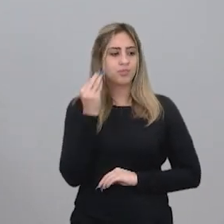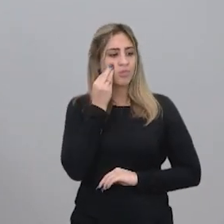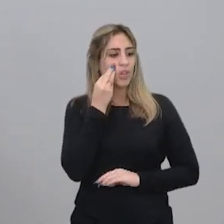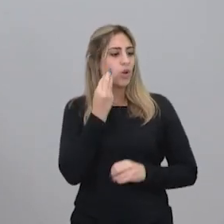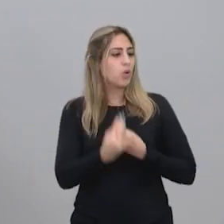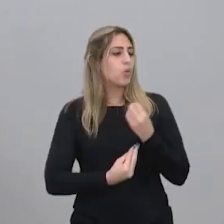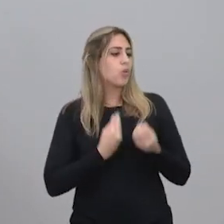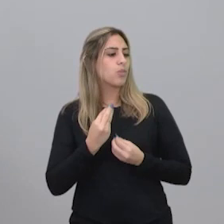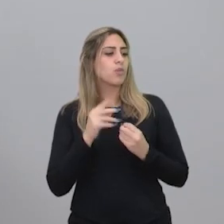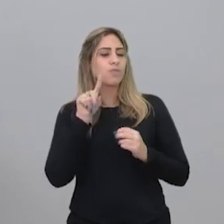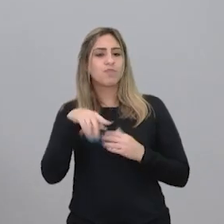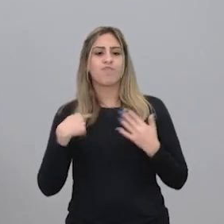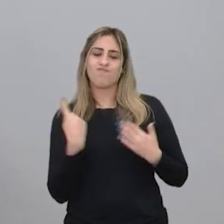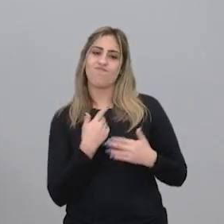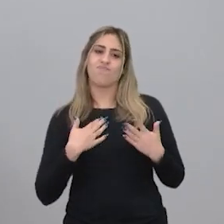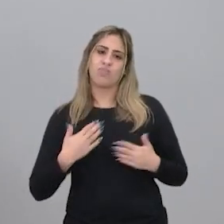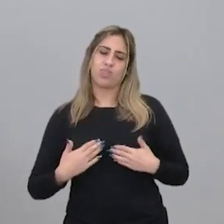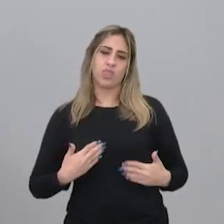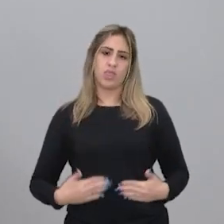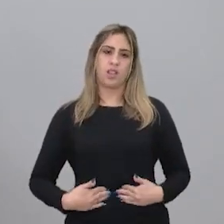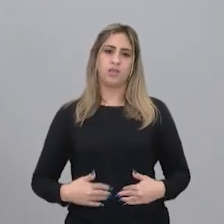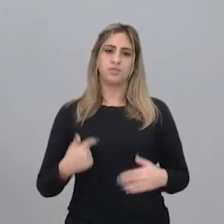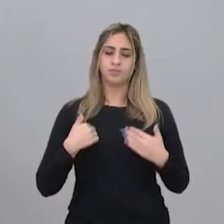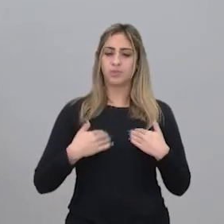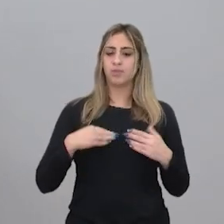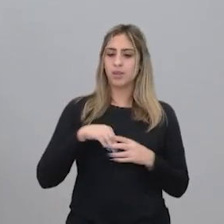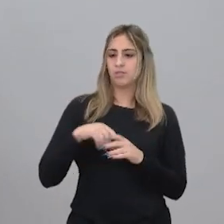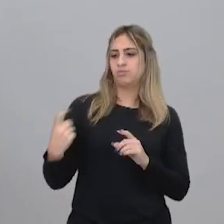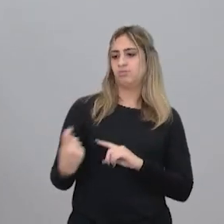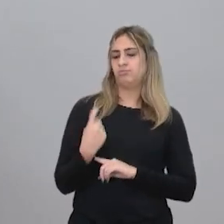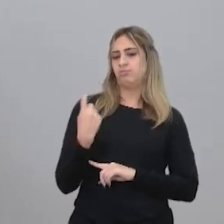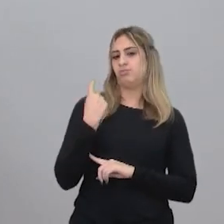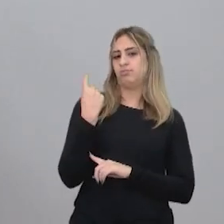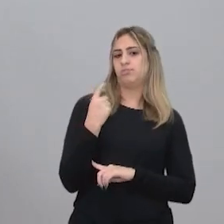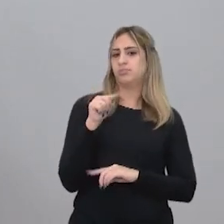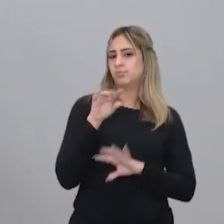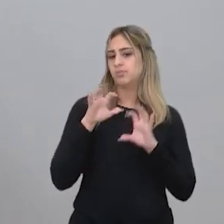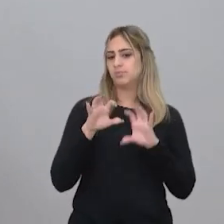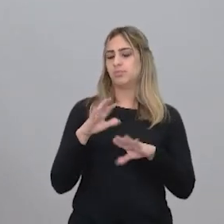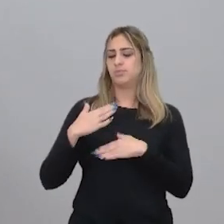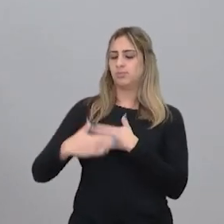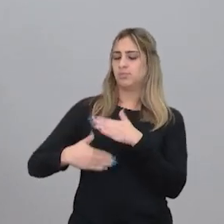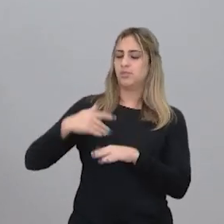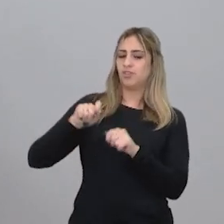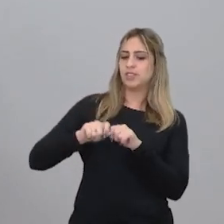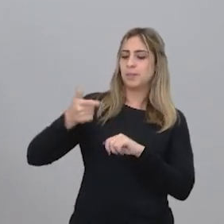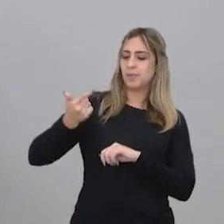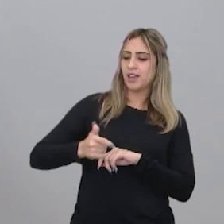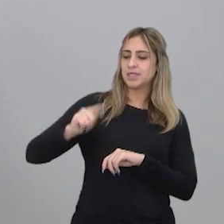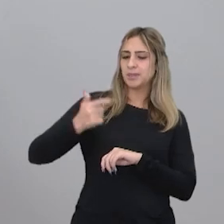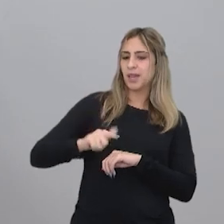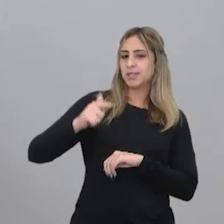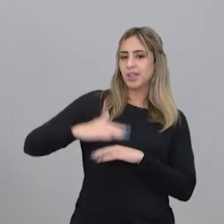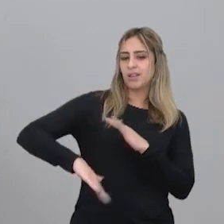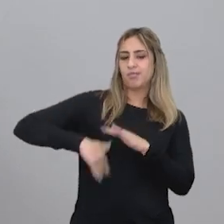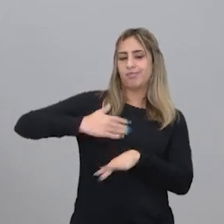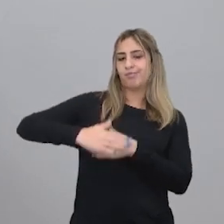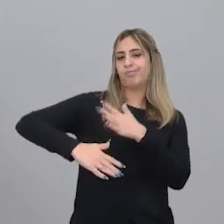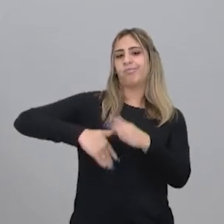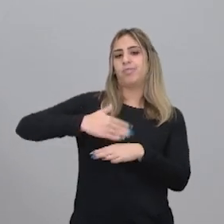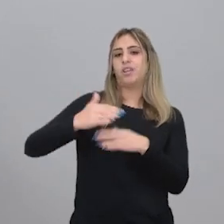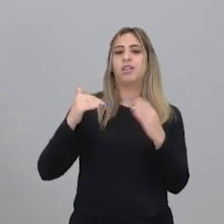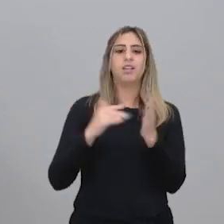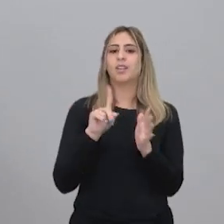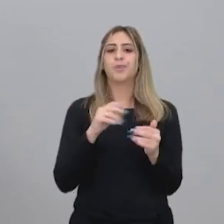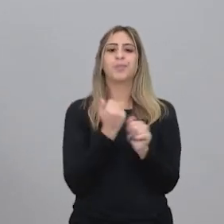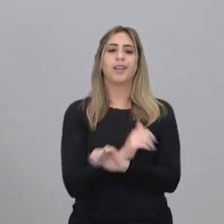como funcionava o meu corpo e como funcionava o meu corpo na altitude. Aí isso fui fazendo mais, até você